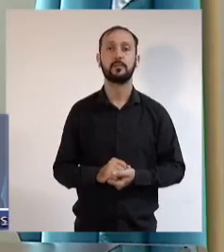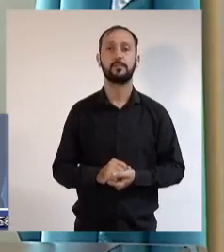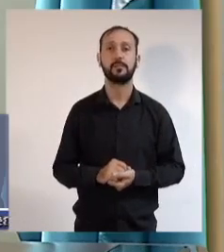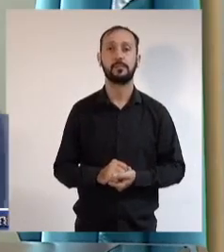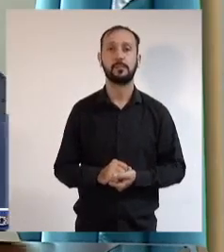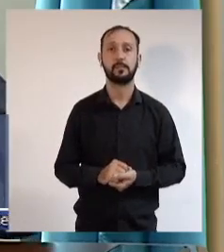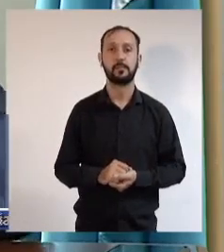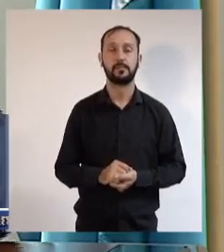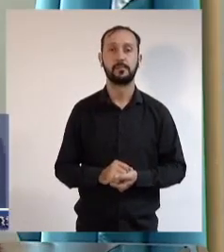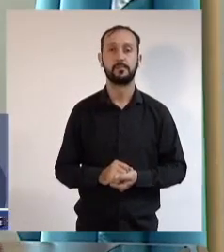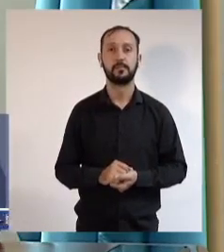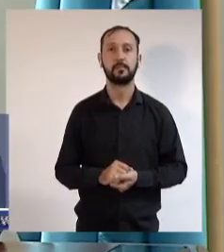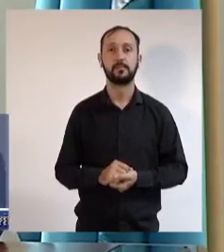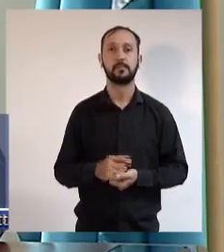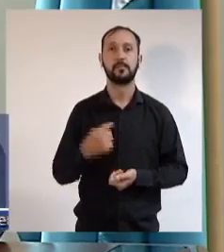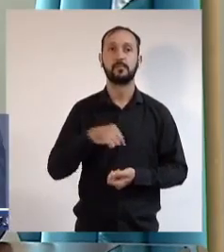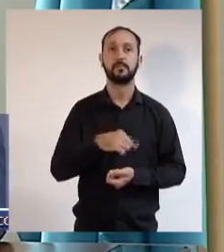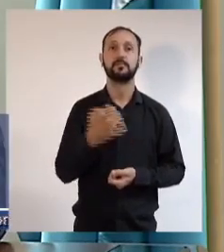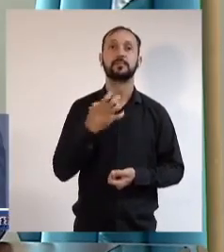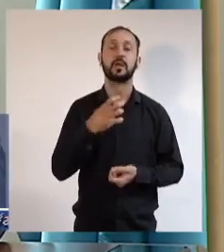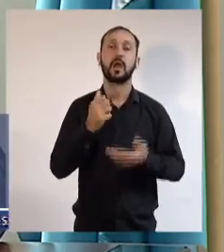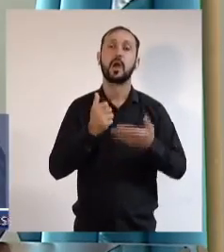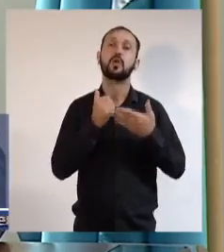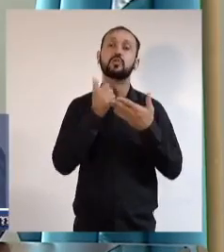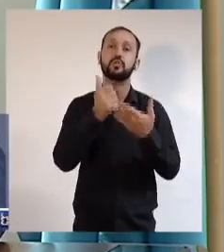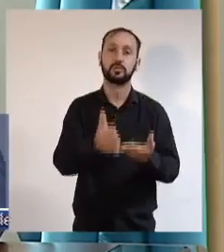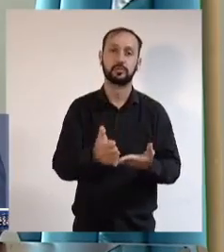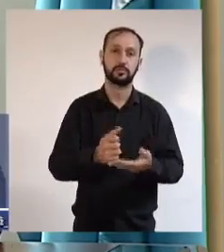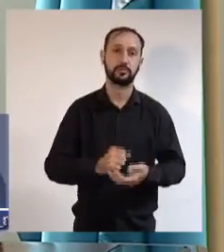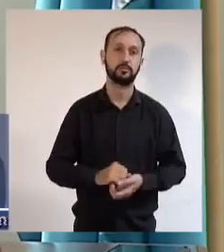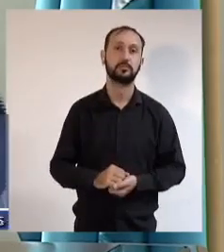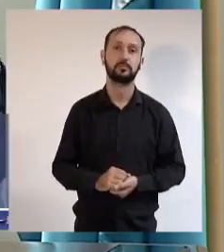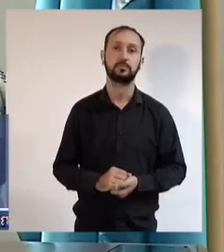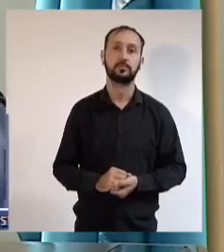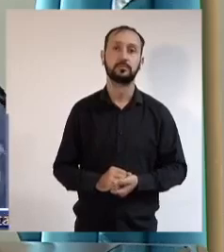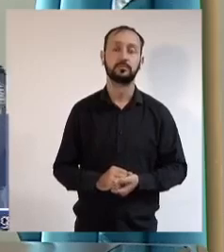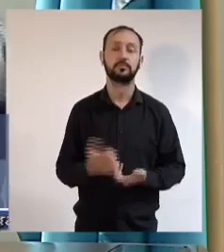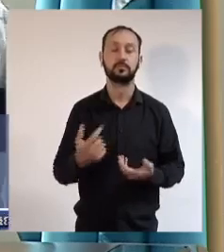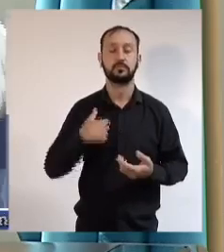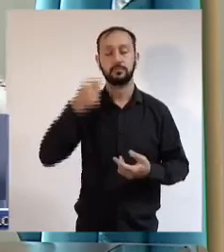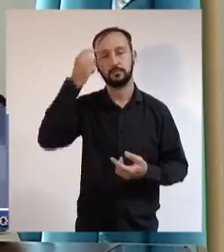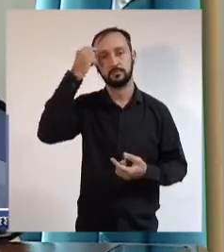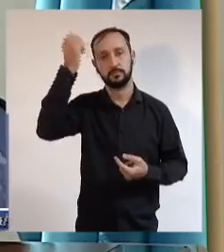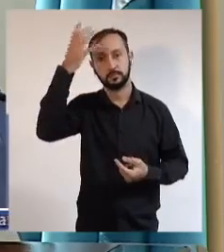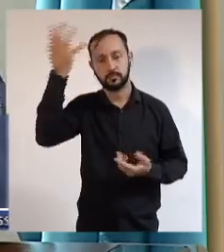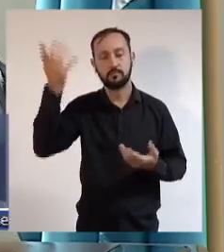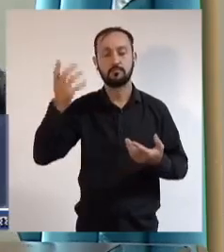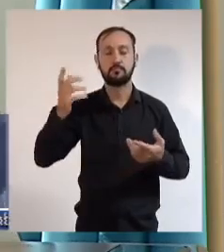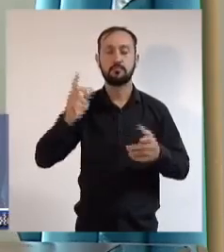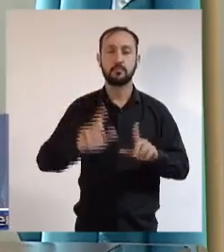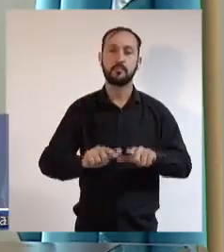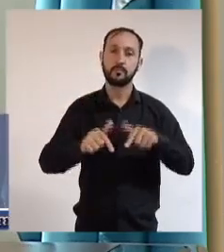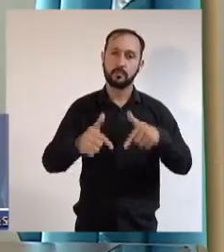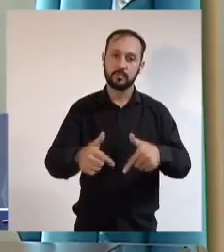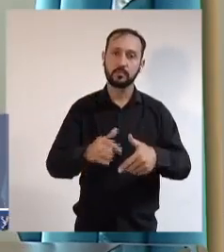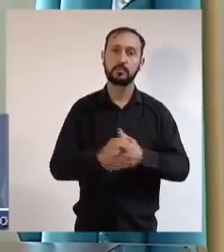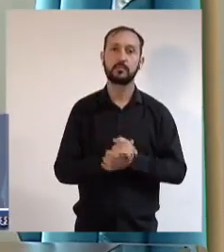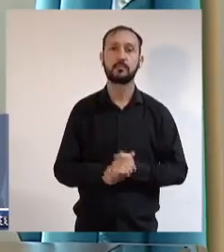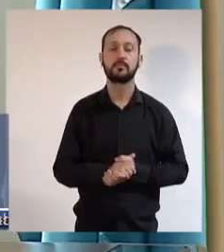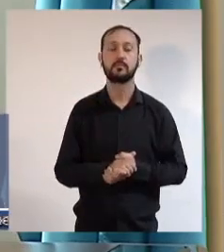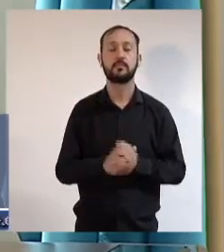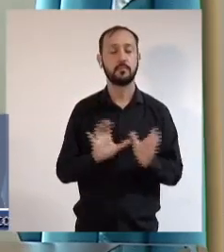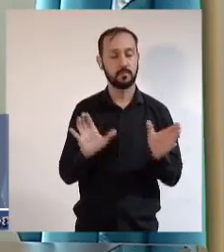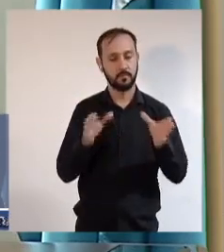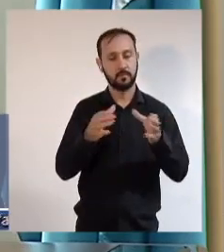o que nós queremos é contribuir contribuir com idéias com ações e as